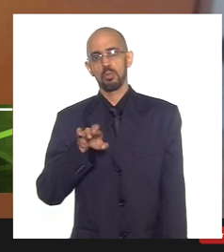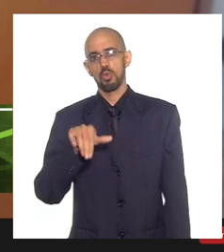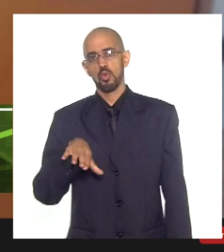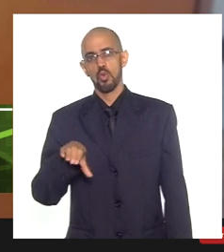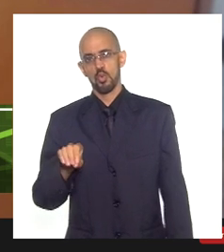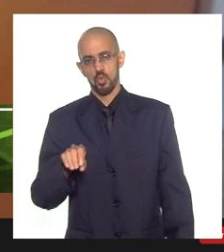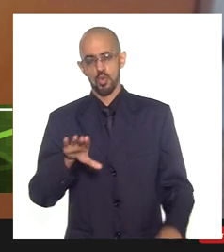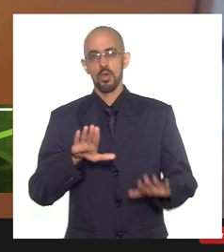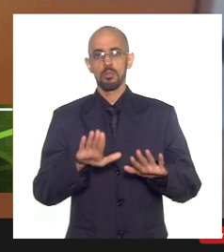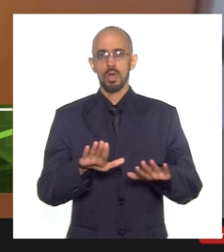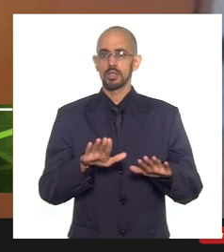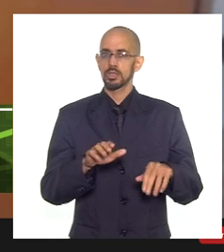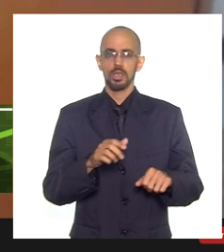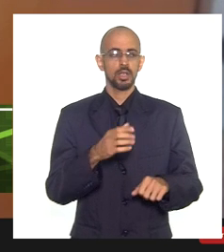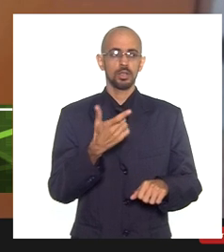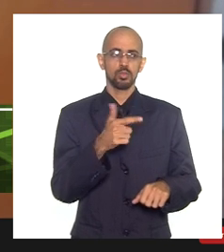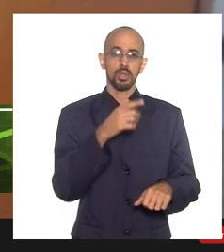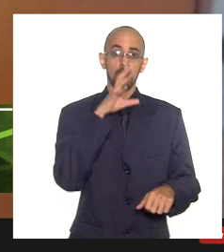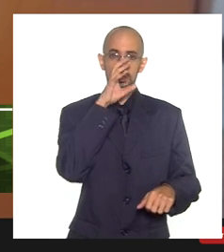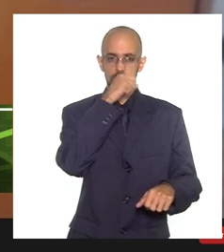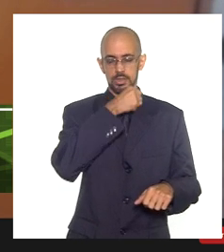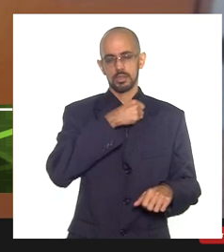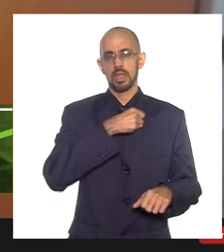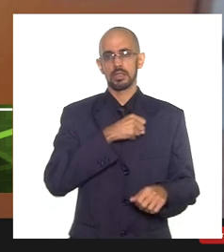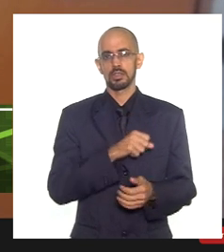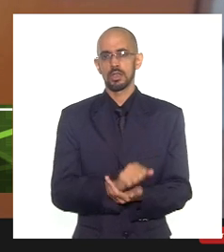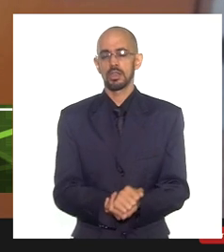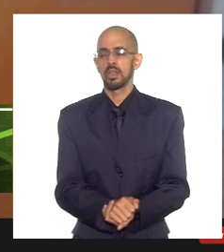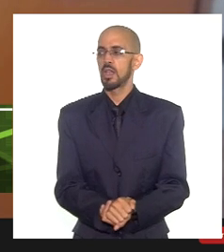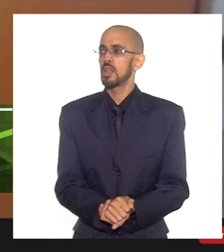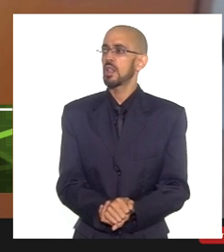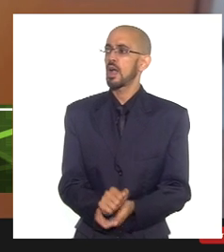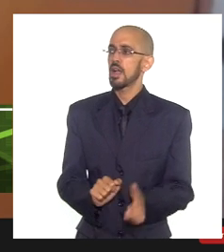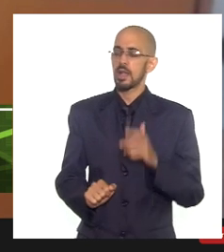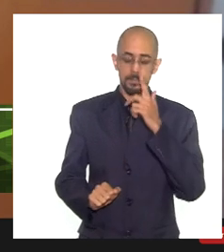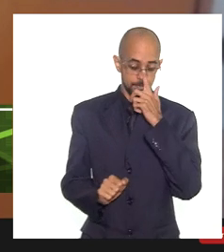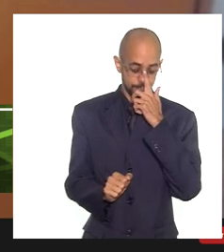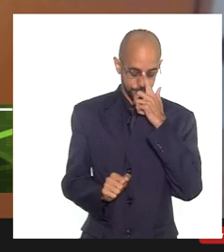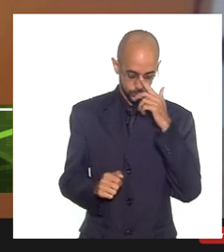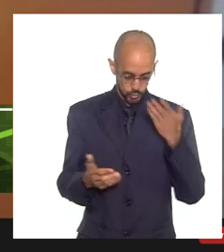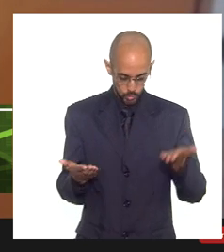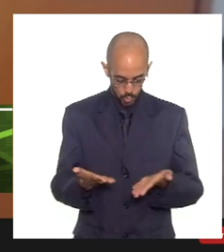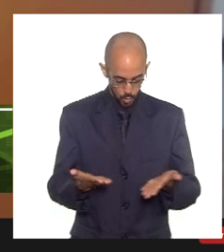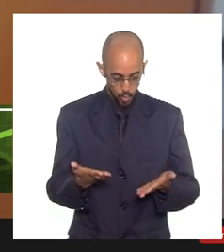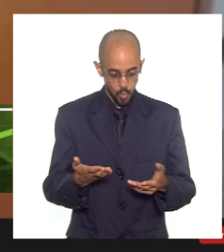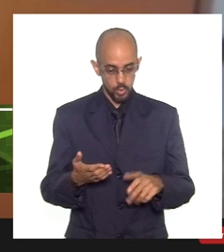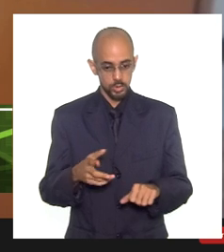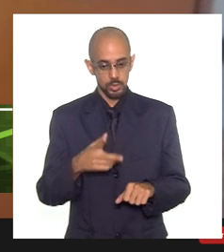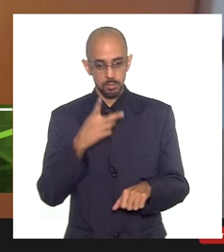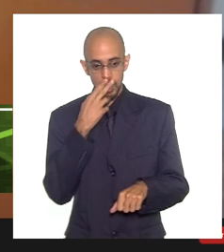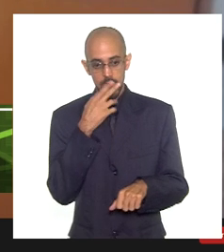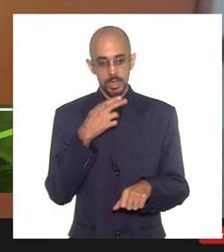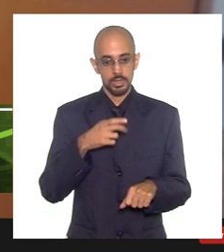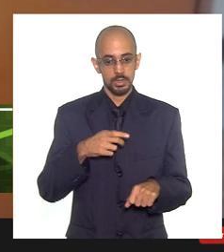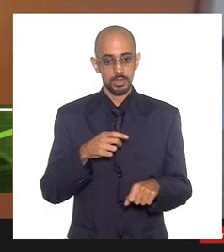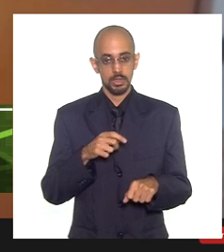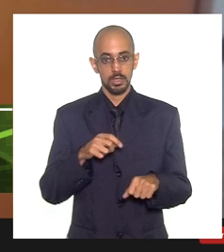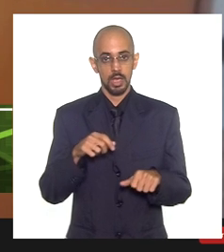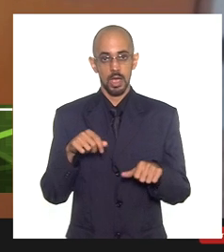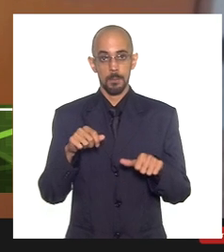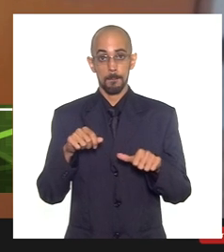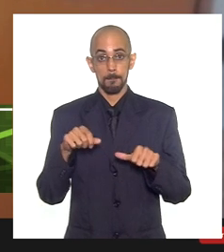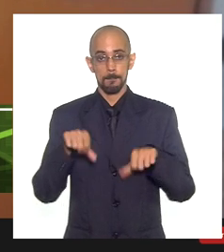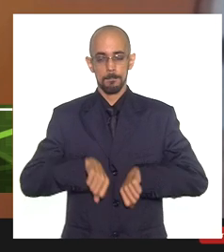resistência à questão dos tordésimos hoje acho que a maior resistência está no âmbito da secretaria